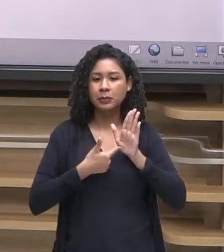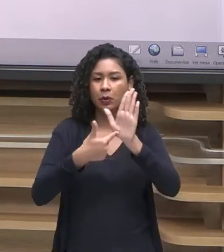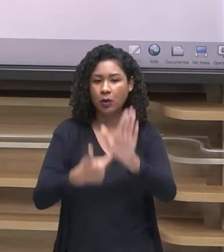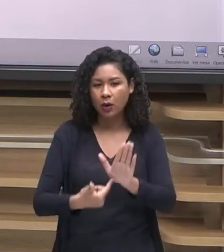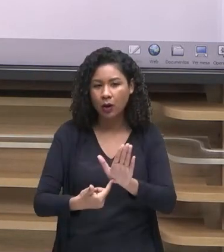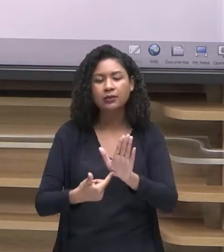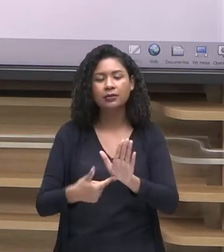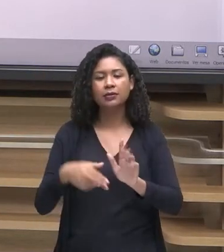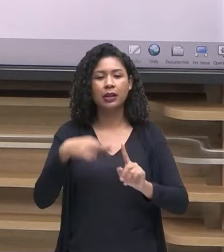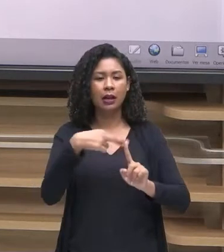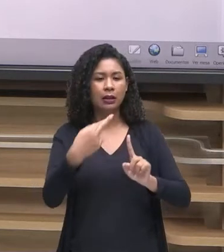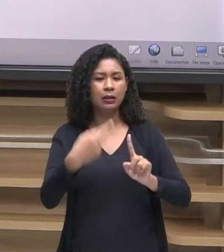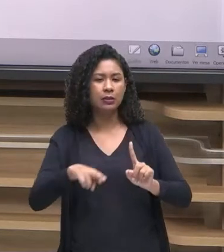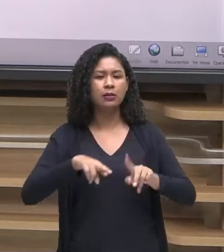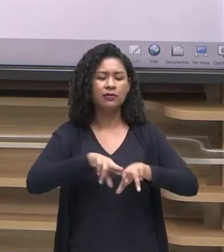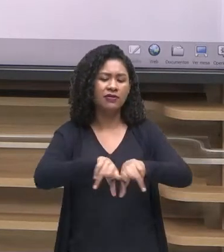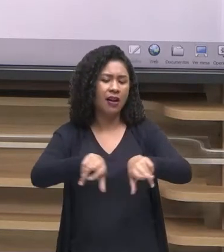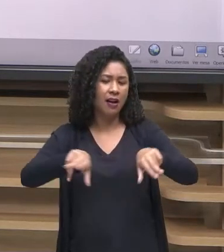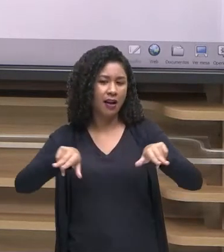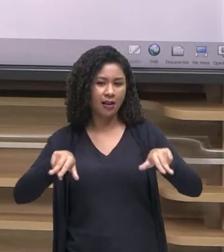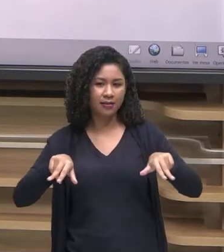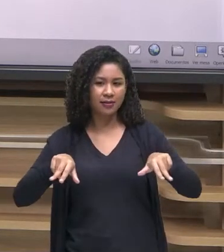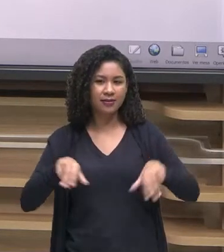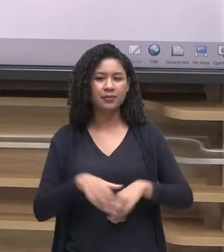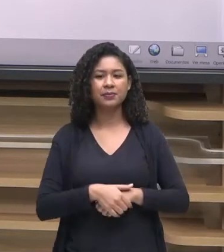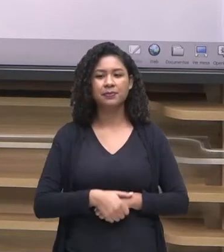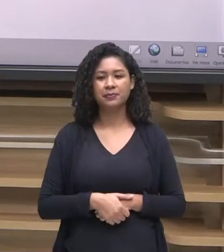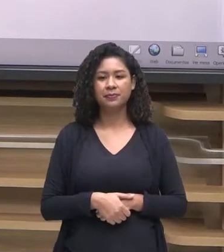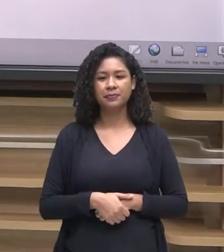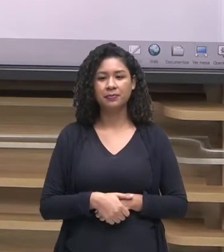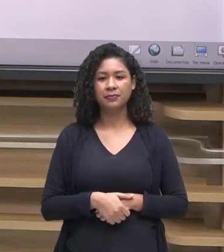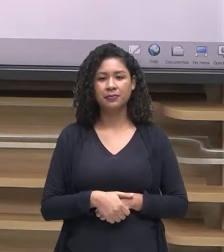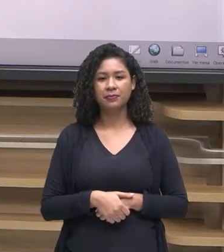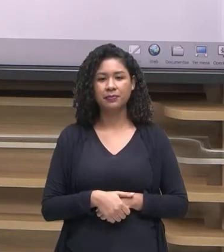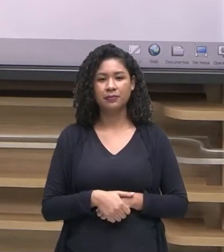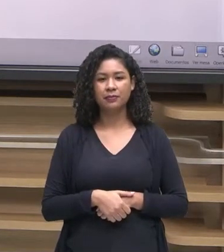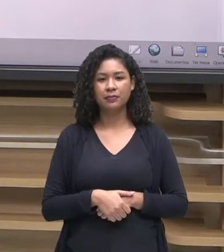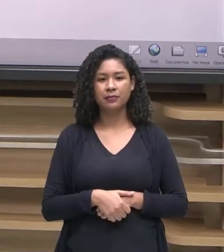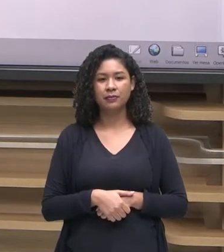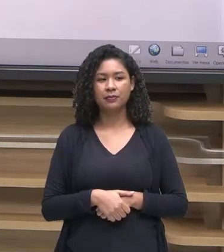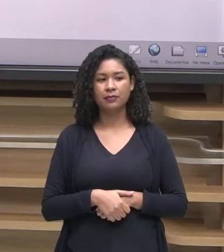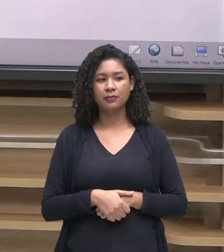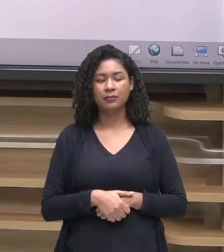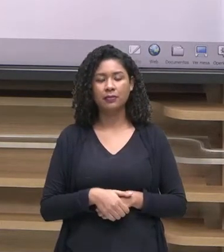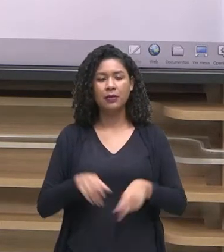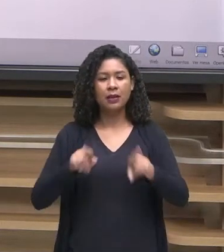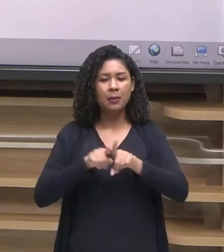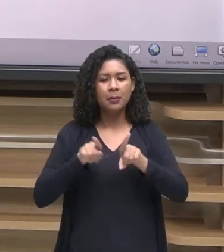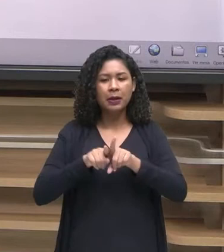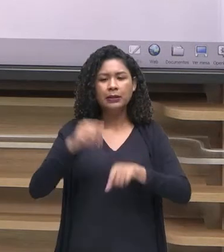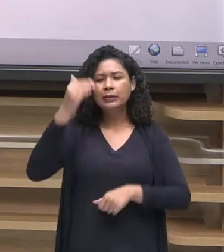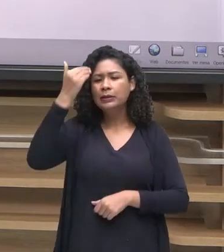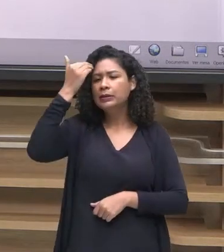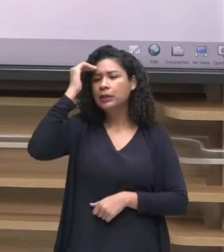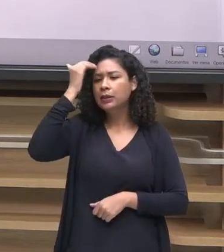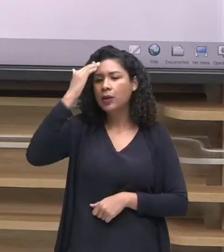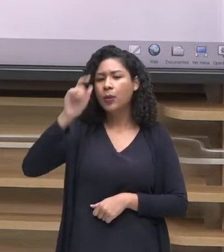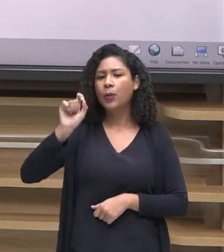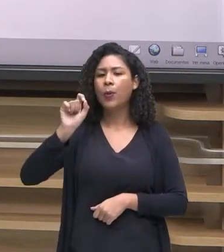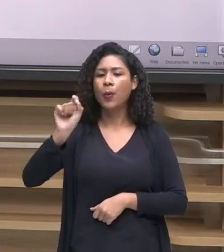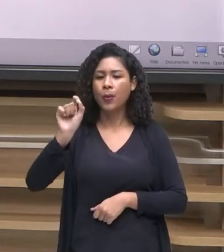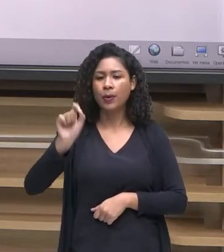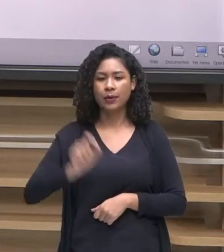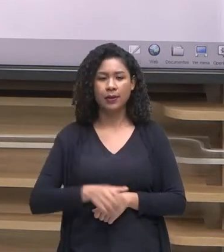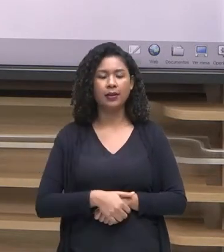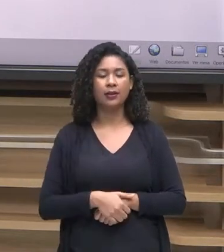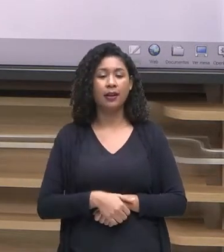variadas religiões, né? E, por fim, nós entendemos que isso deve ser uma provocativa, deve ser